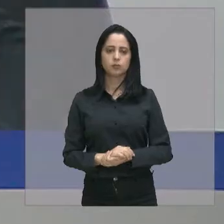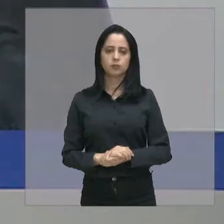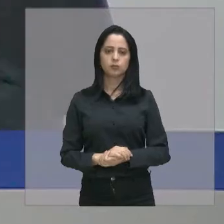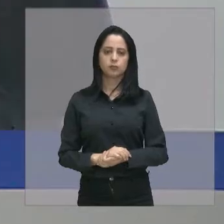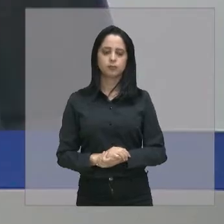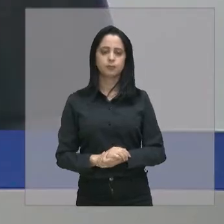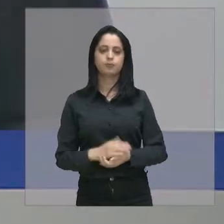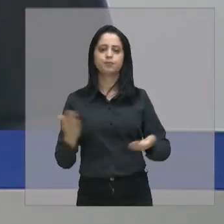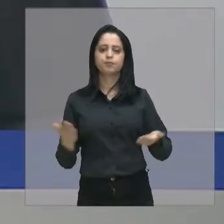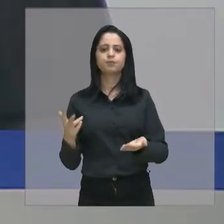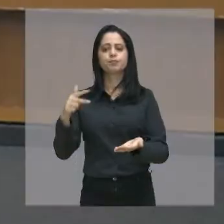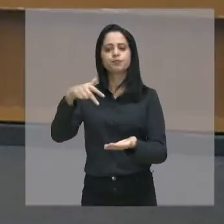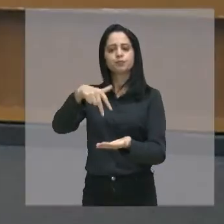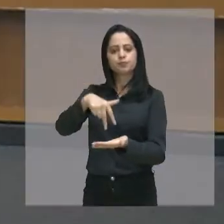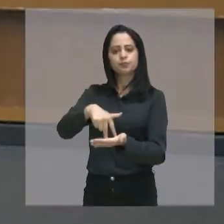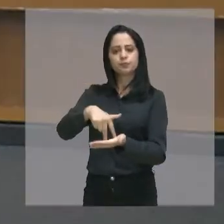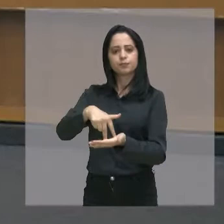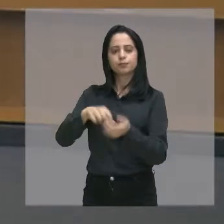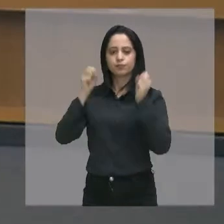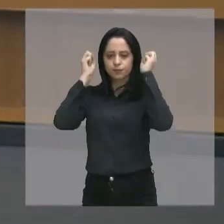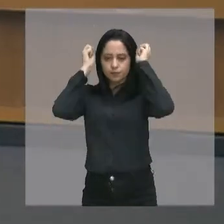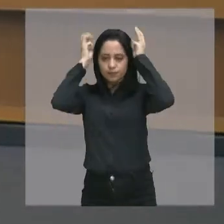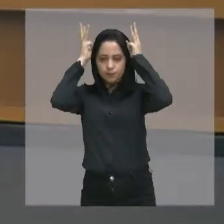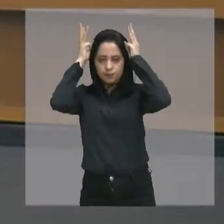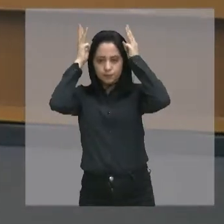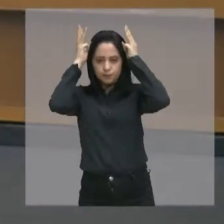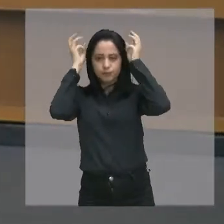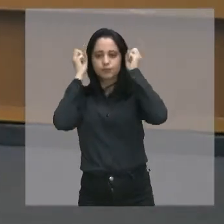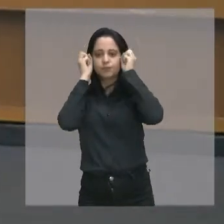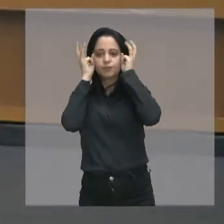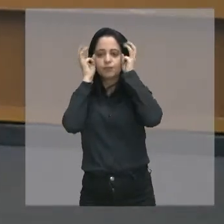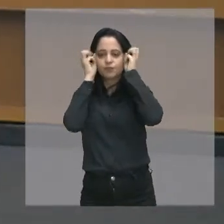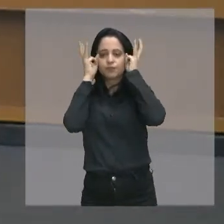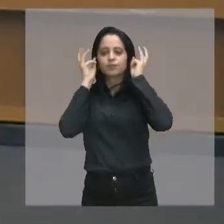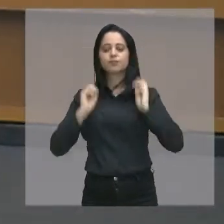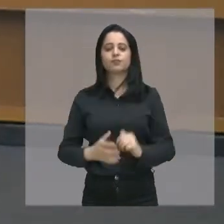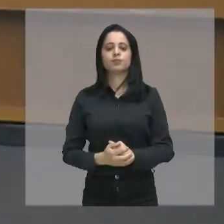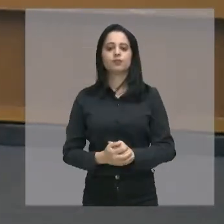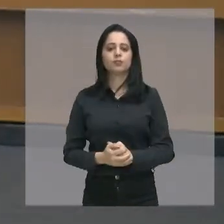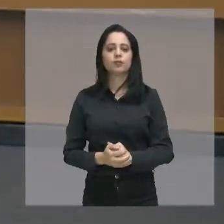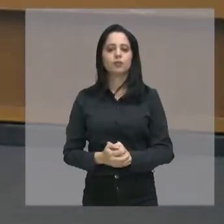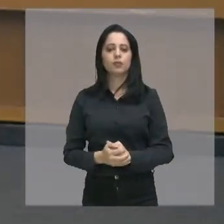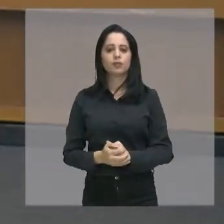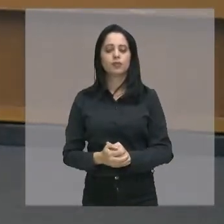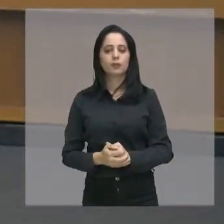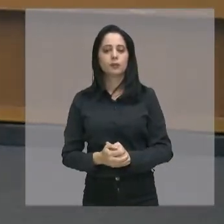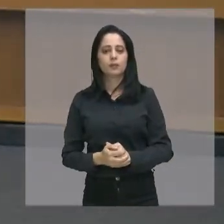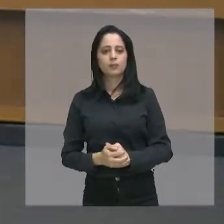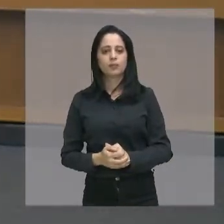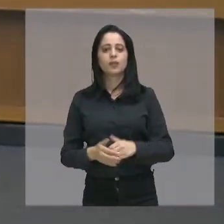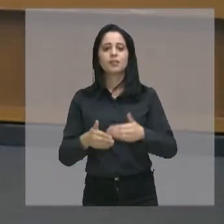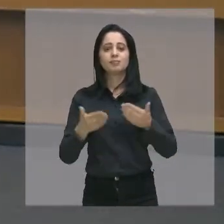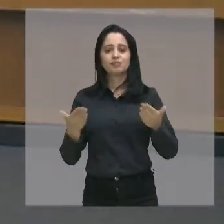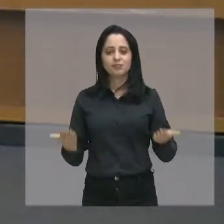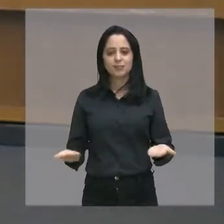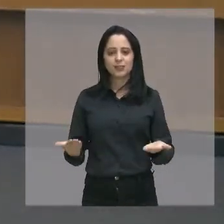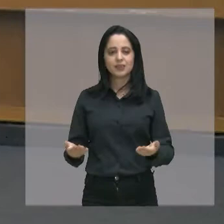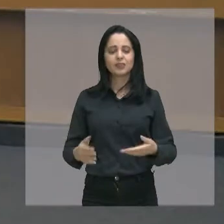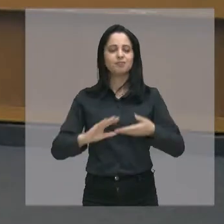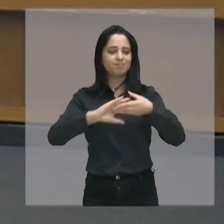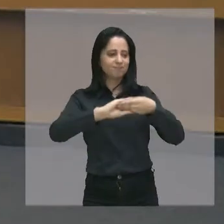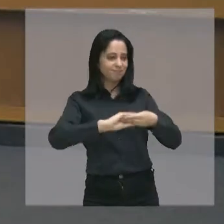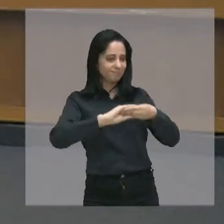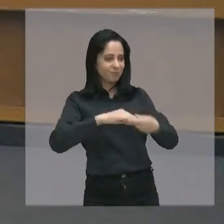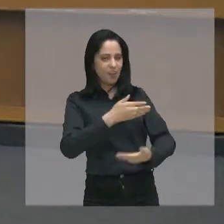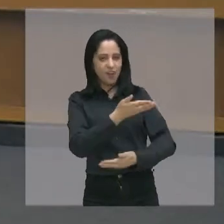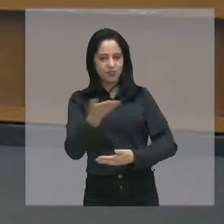Com a palavra, o vereador Walter Hayashi. Senhor presidente, primeiramente gostaria de saudar a todos os